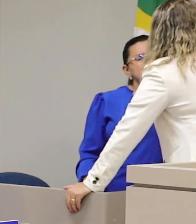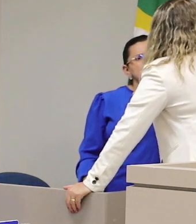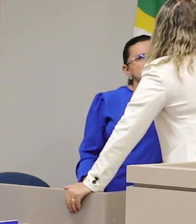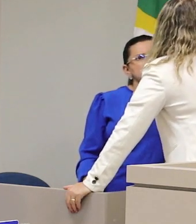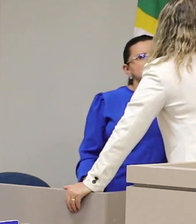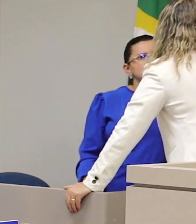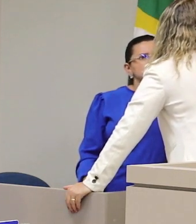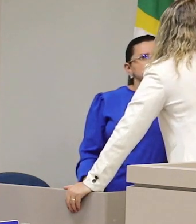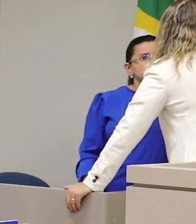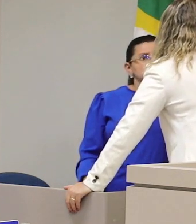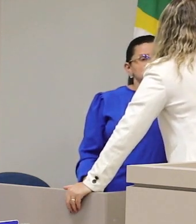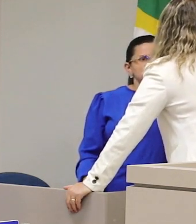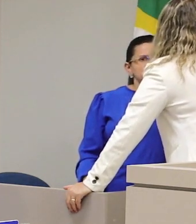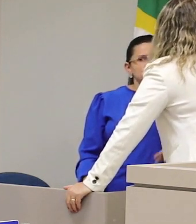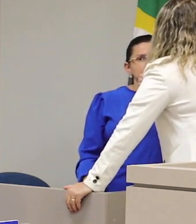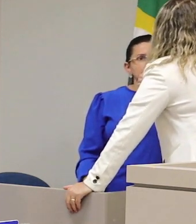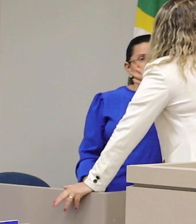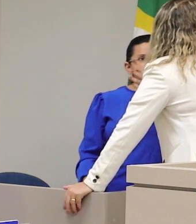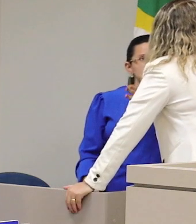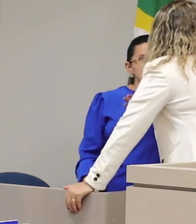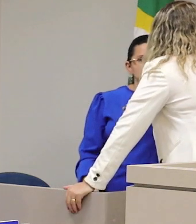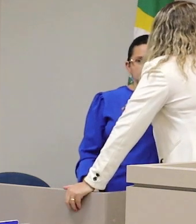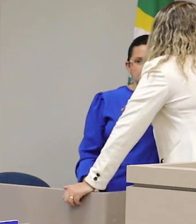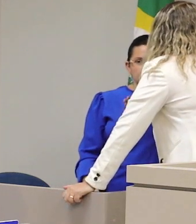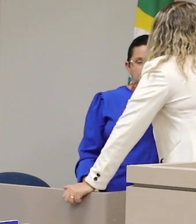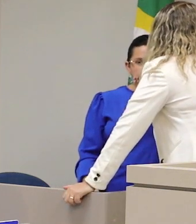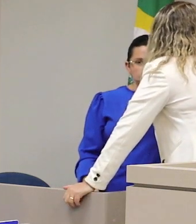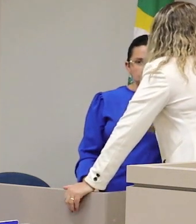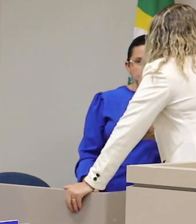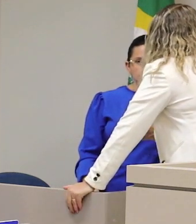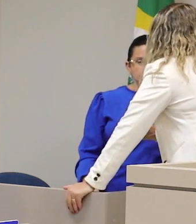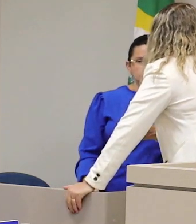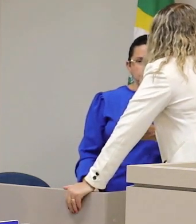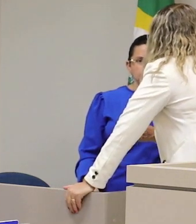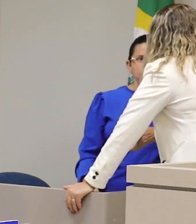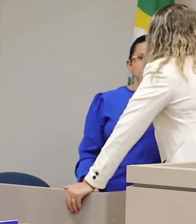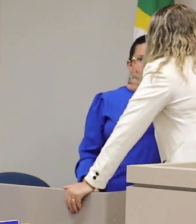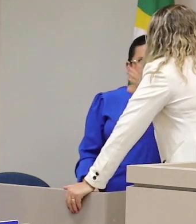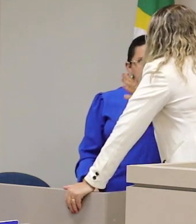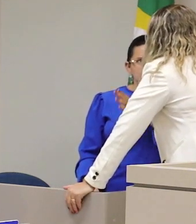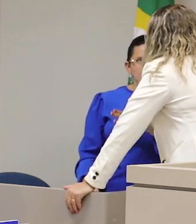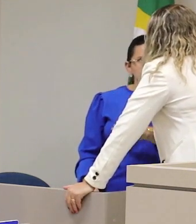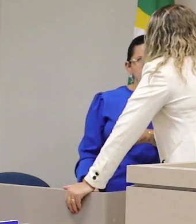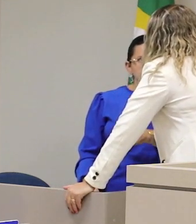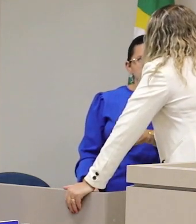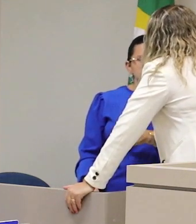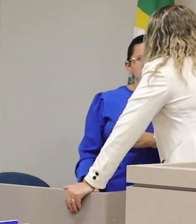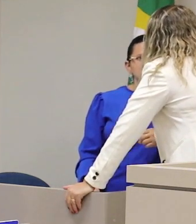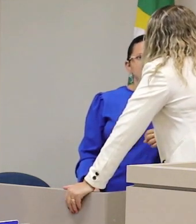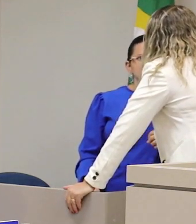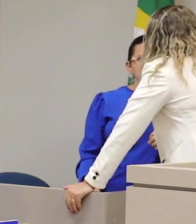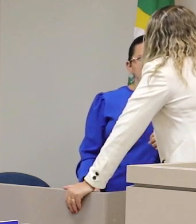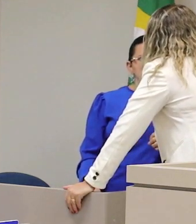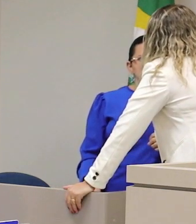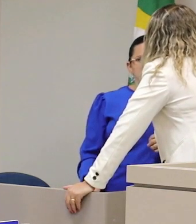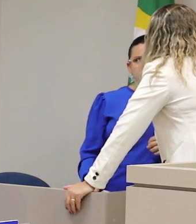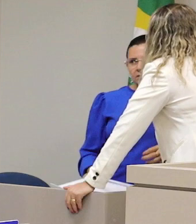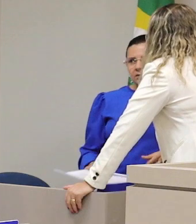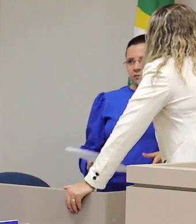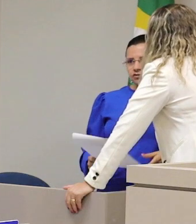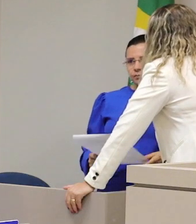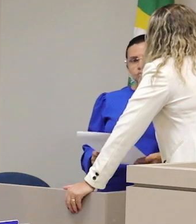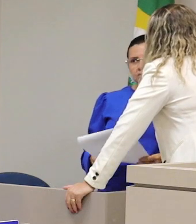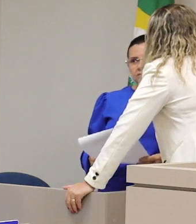até mesmo ensinando outros a costurar e a tocar violão porém o verdadeiro Legado de Almerinda de Lima Rodrigues no